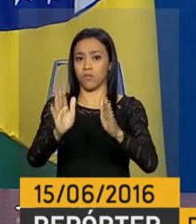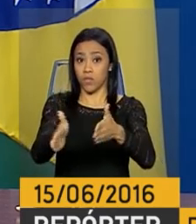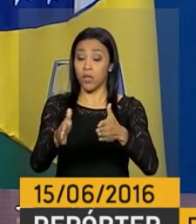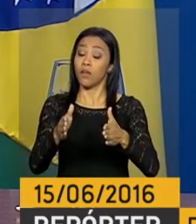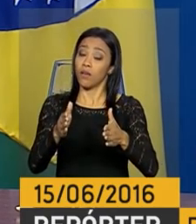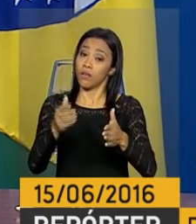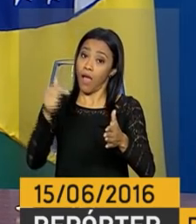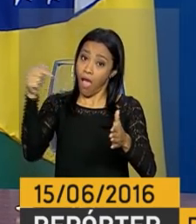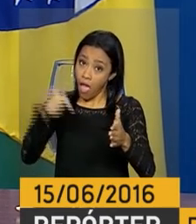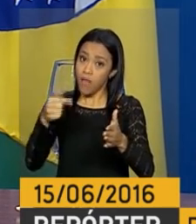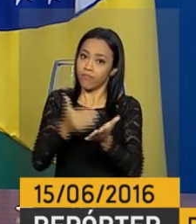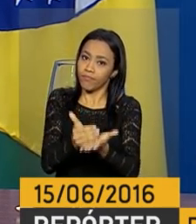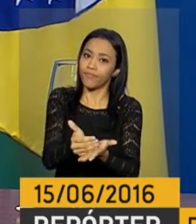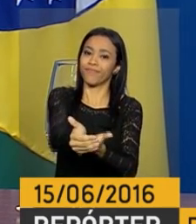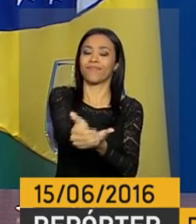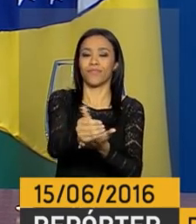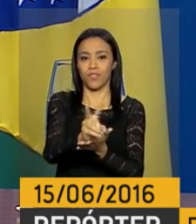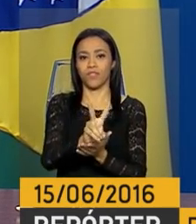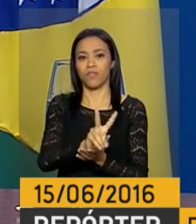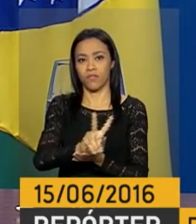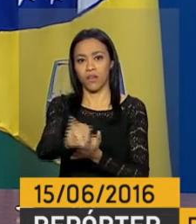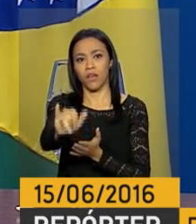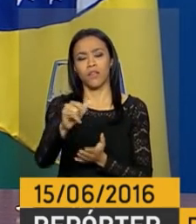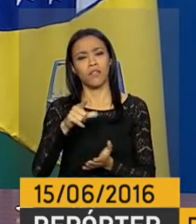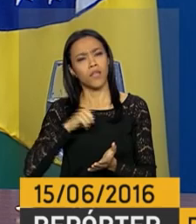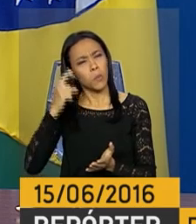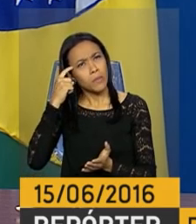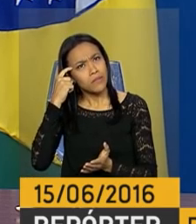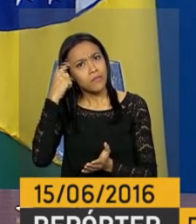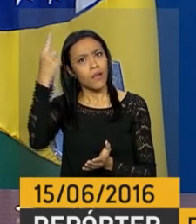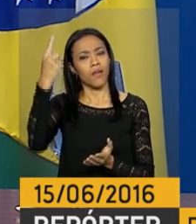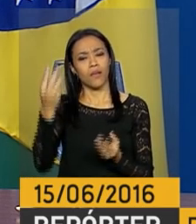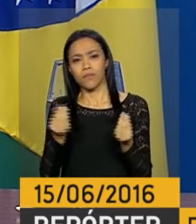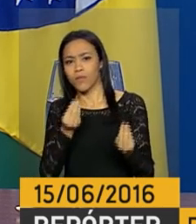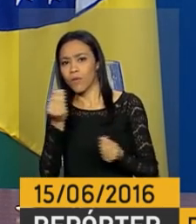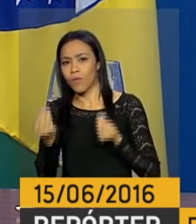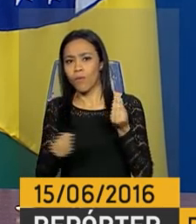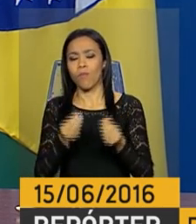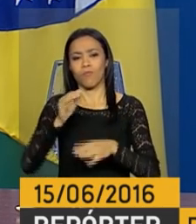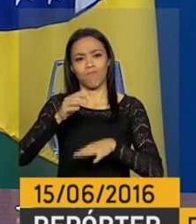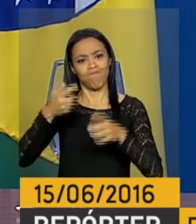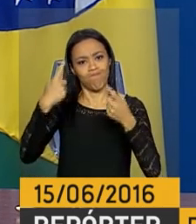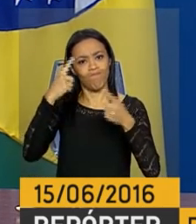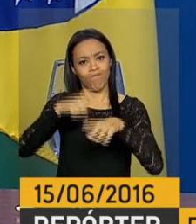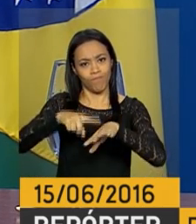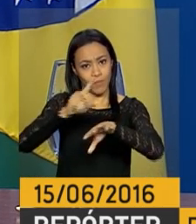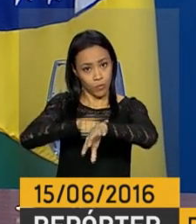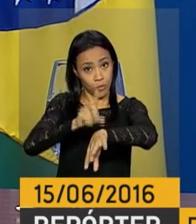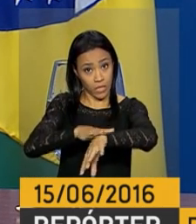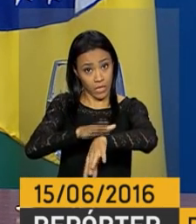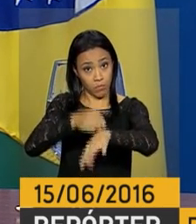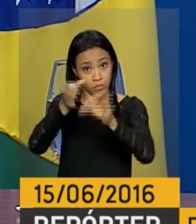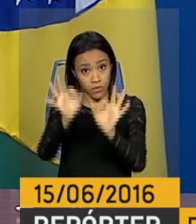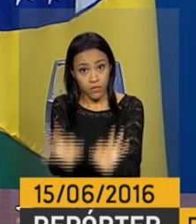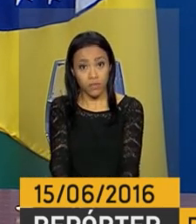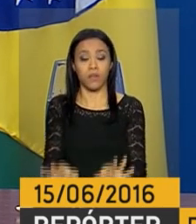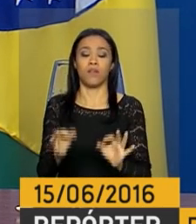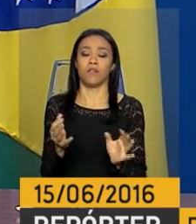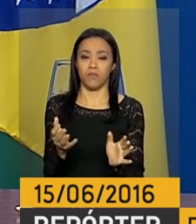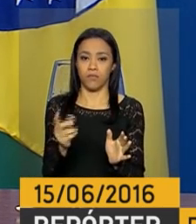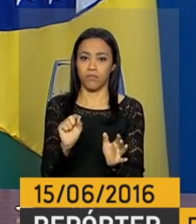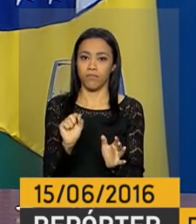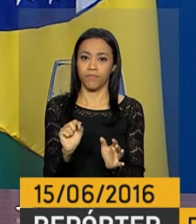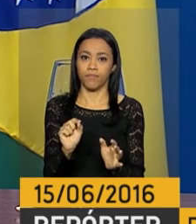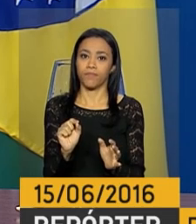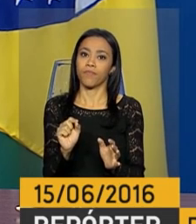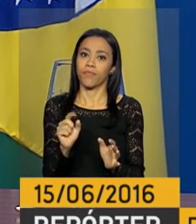daí, sim, vamos ter uma ideia eh mais precisa no devido tempo, na hora certa do ponto